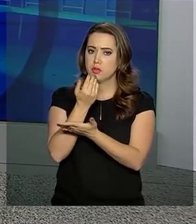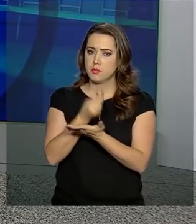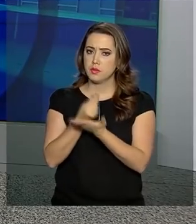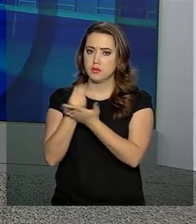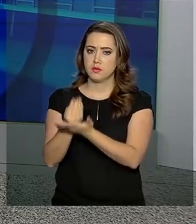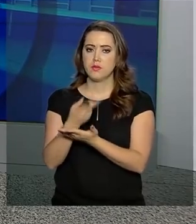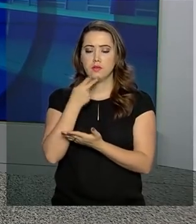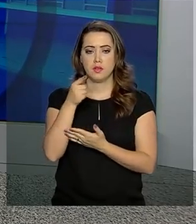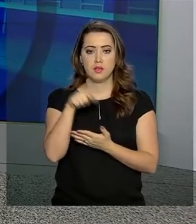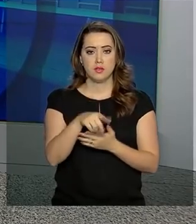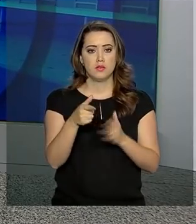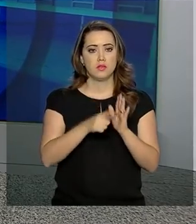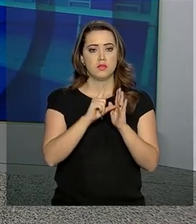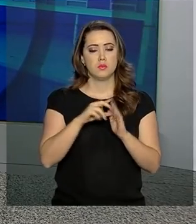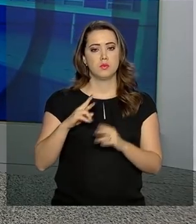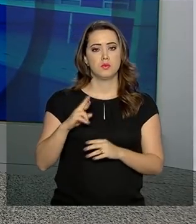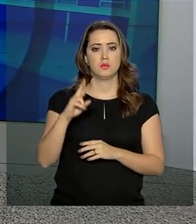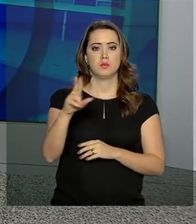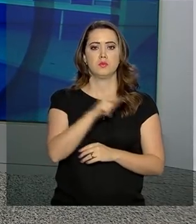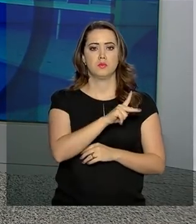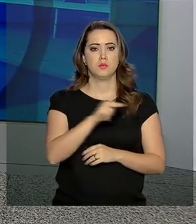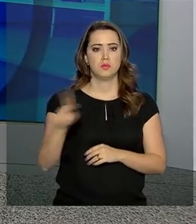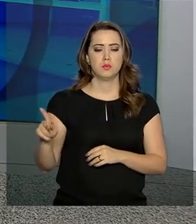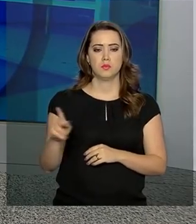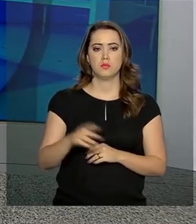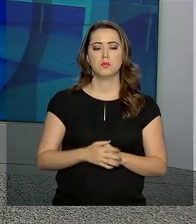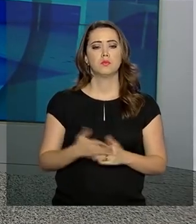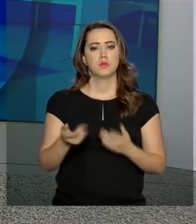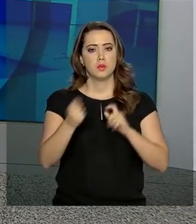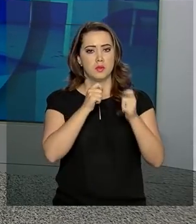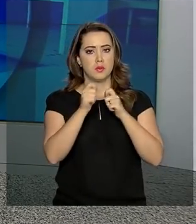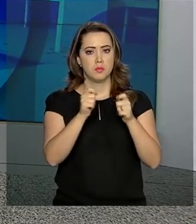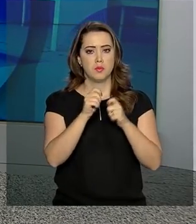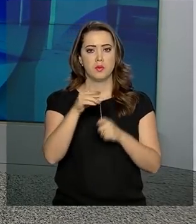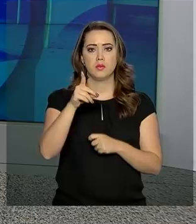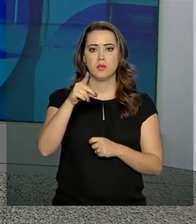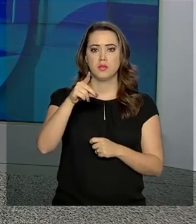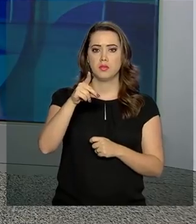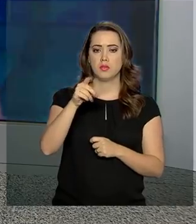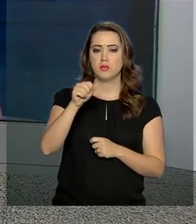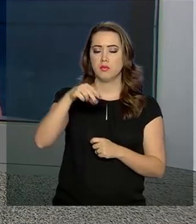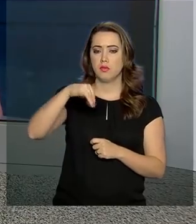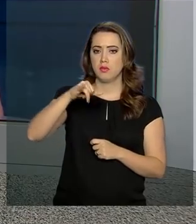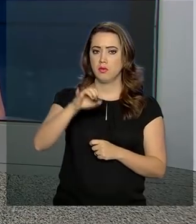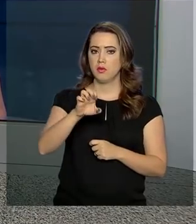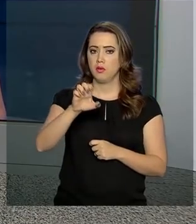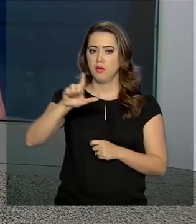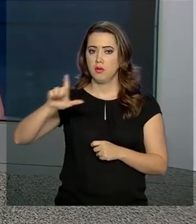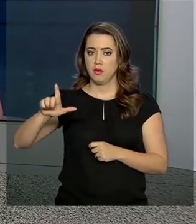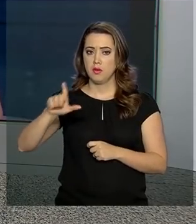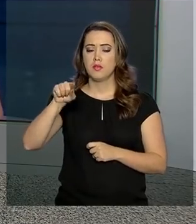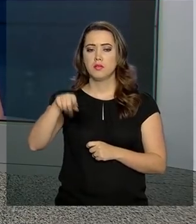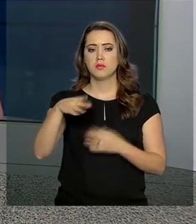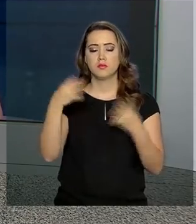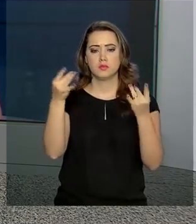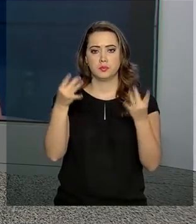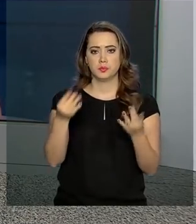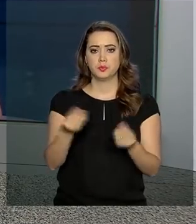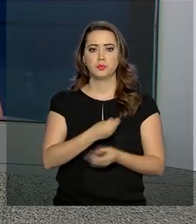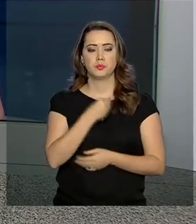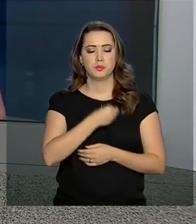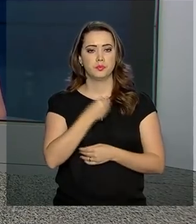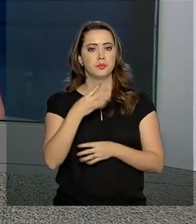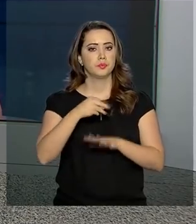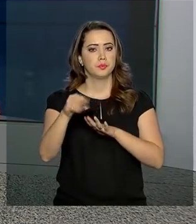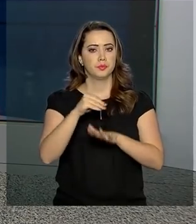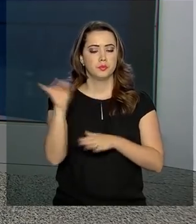afirmação foi dada há pouco pelo porta-voz da presidência. A repórter Daniele Popov tem as informações ao vivo. Olá,